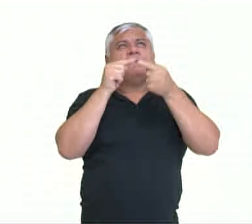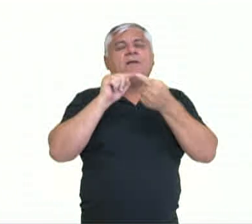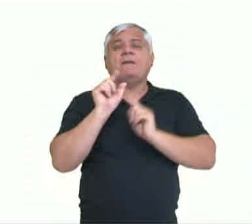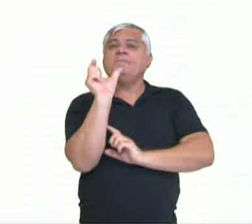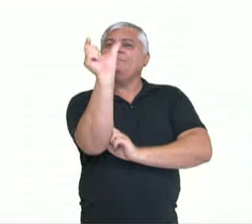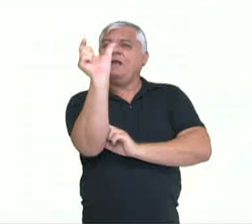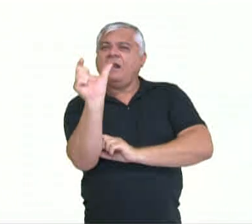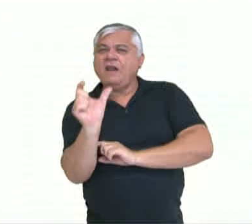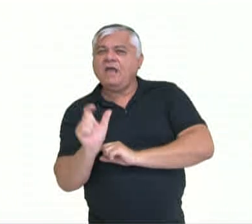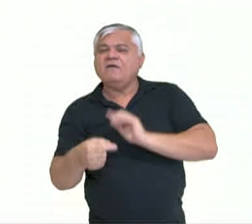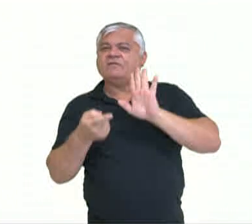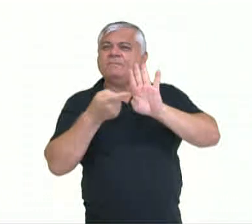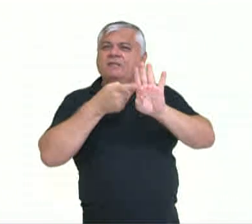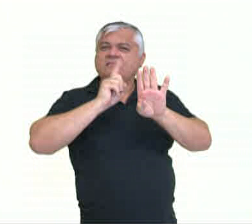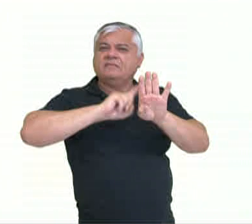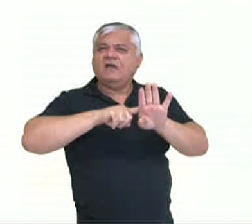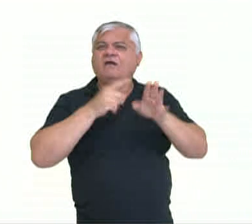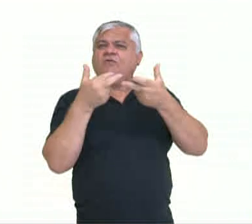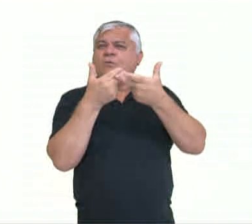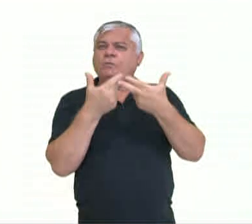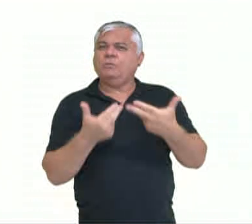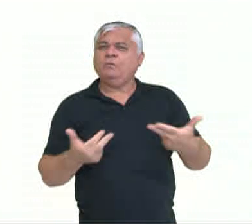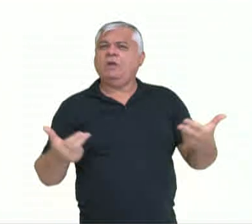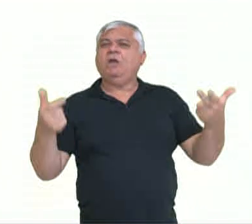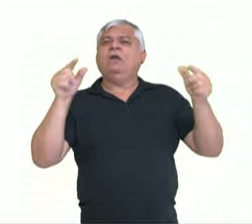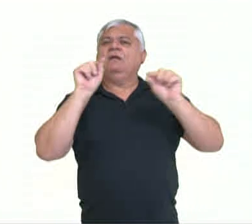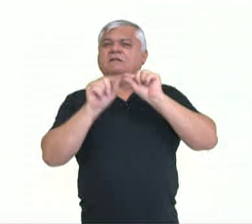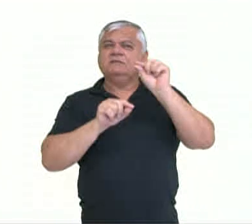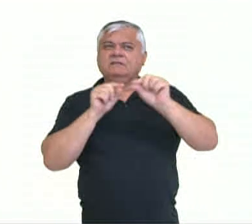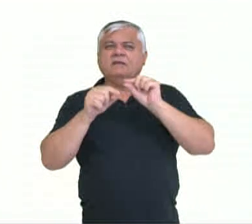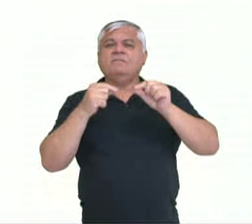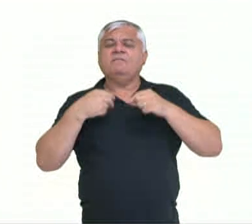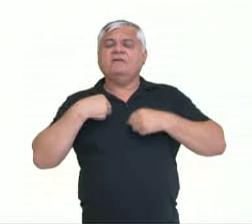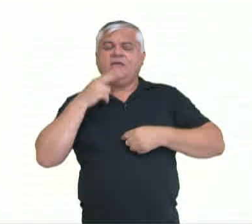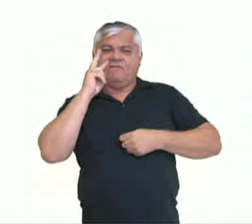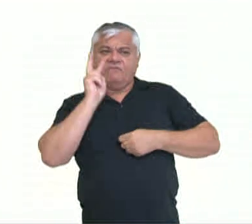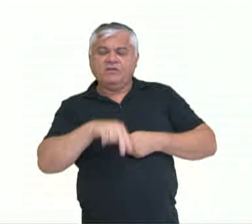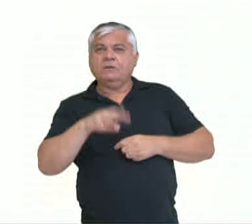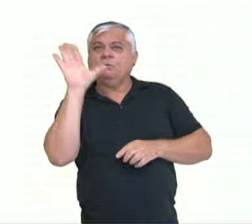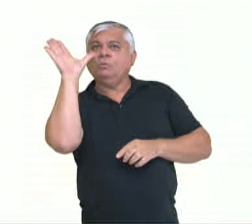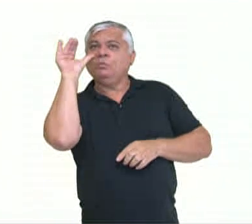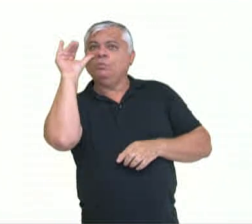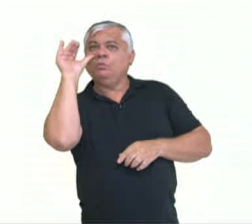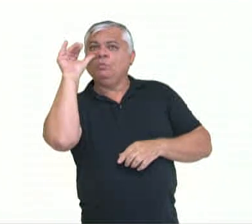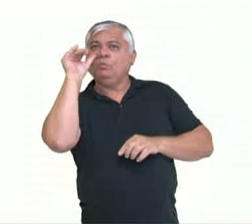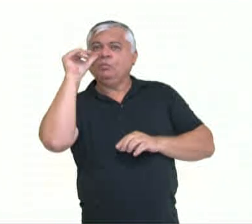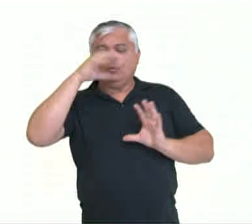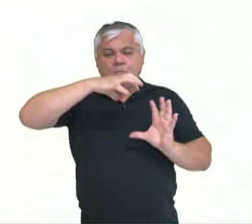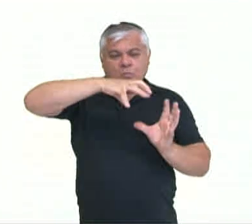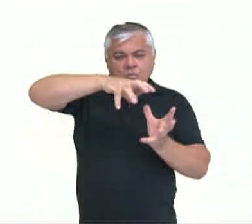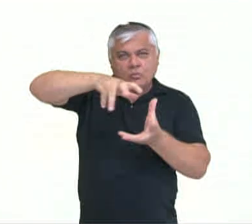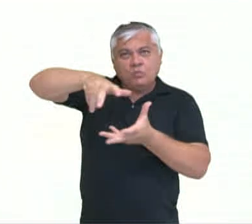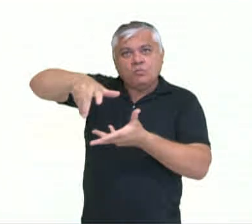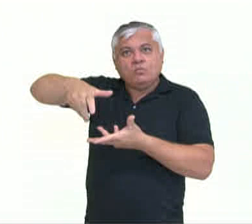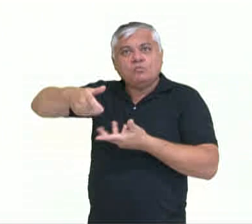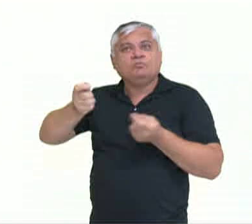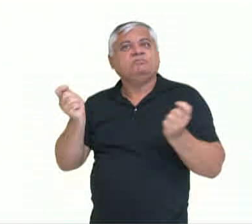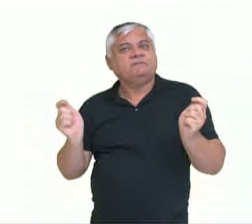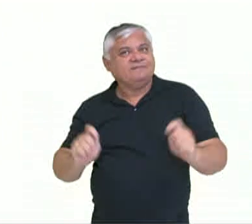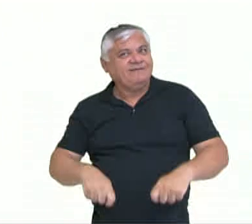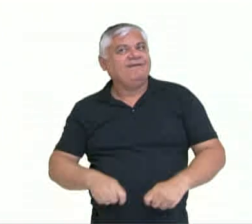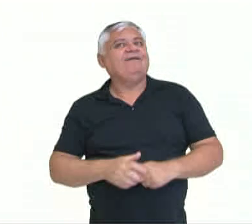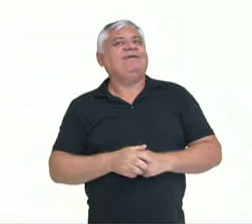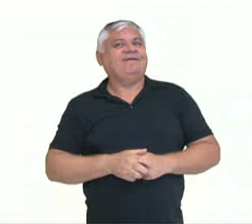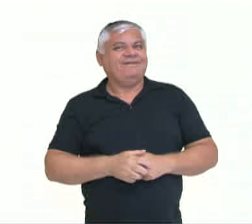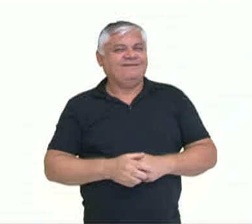y metáforas, desarrollando una mirada curiosa al mundo. Então, quando você